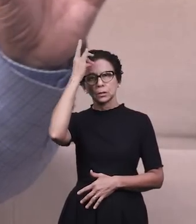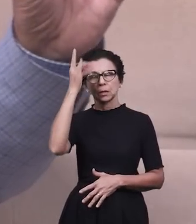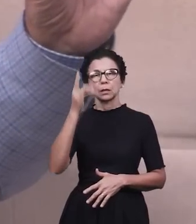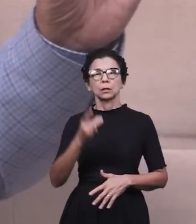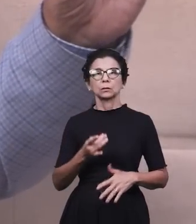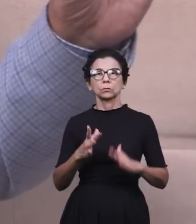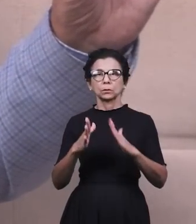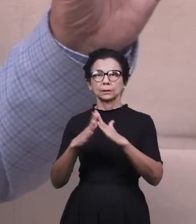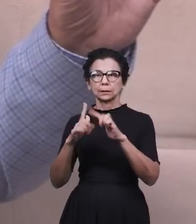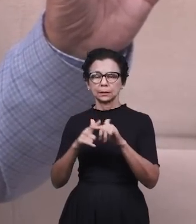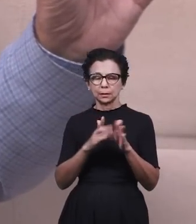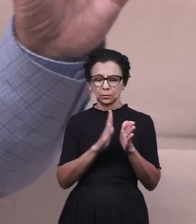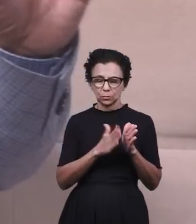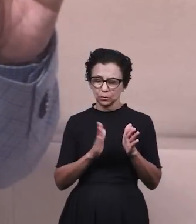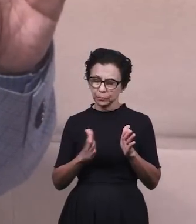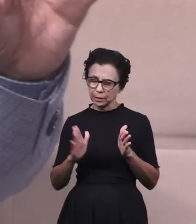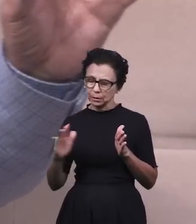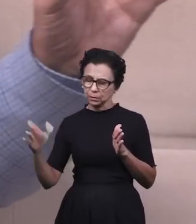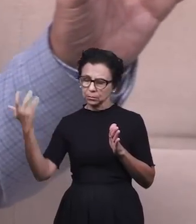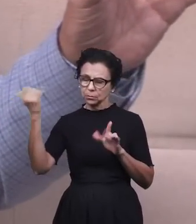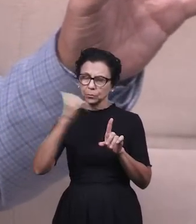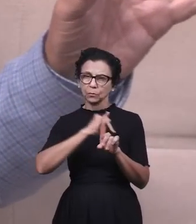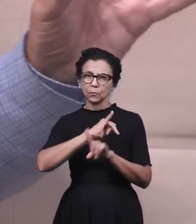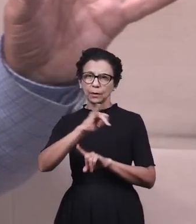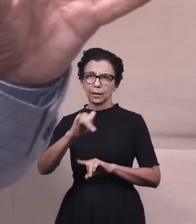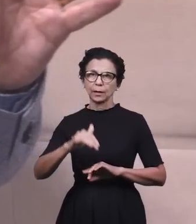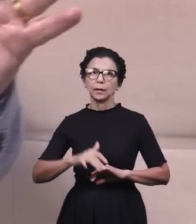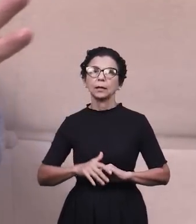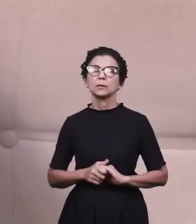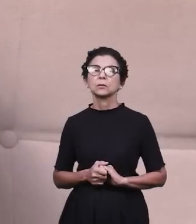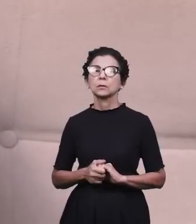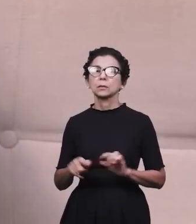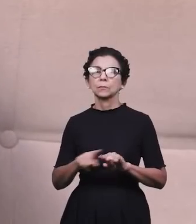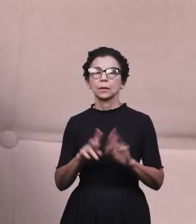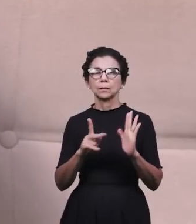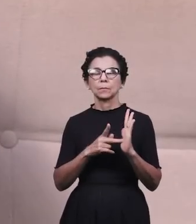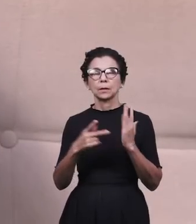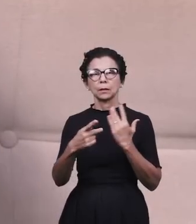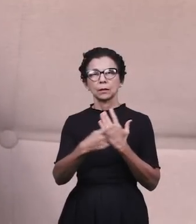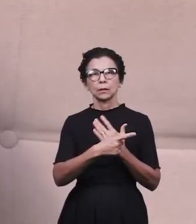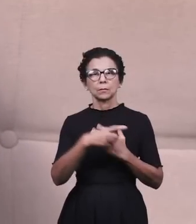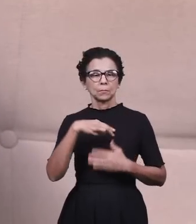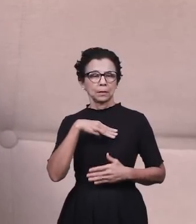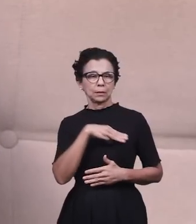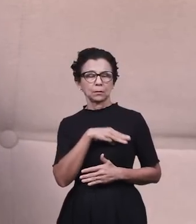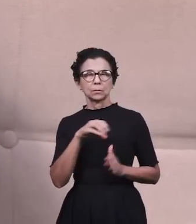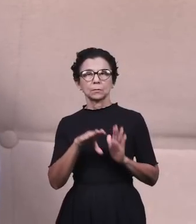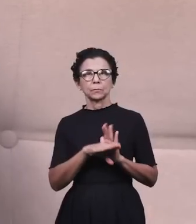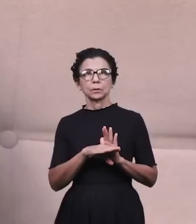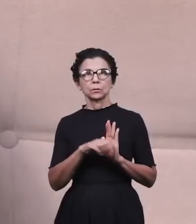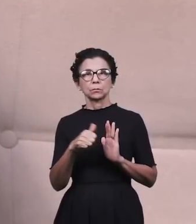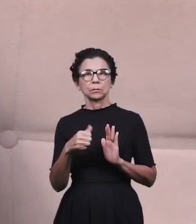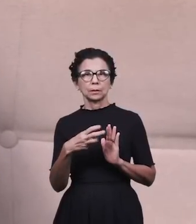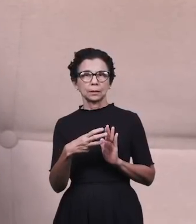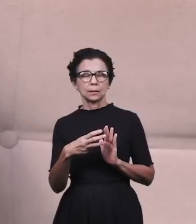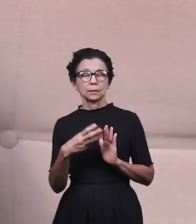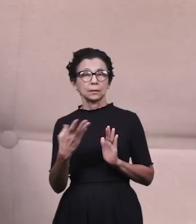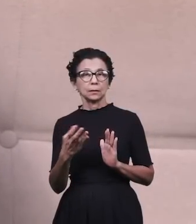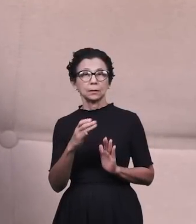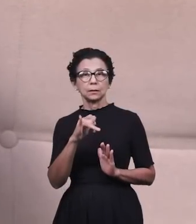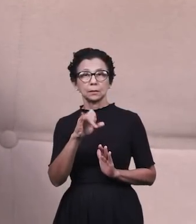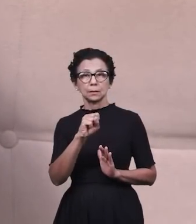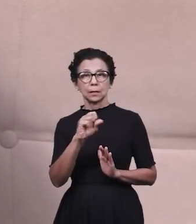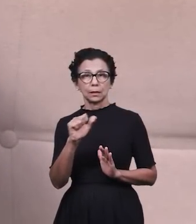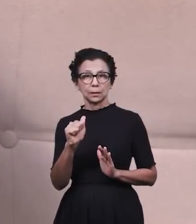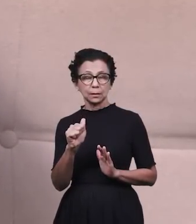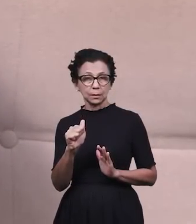delas, os 7 Espíritos de Deus e as parábolas de Mateus 13. Então, em Isaías 11:12 estão descritas